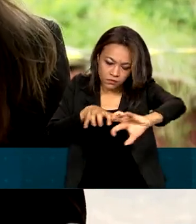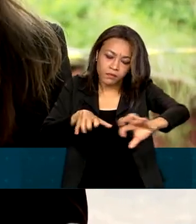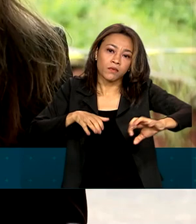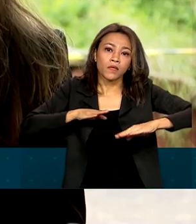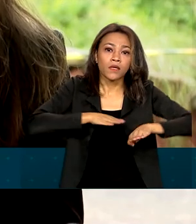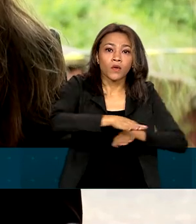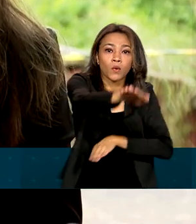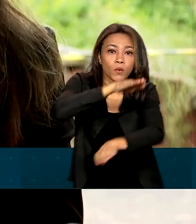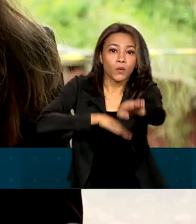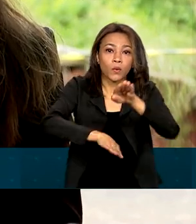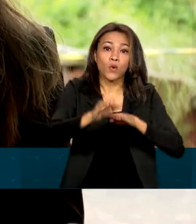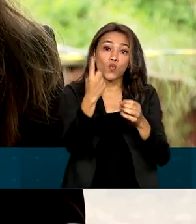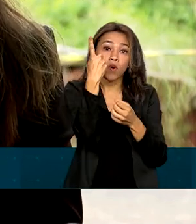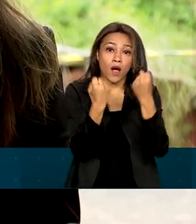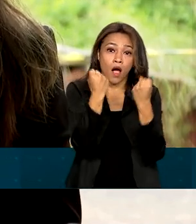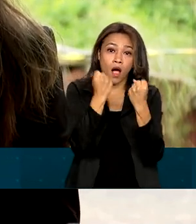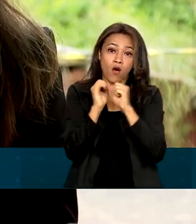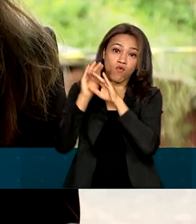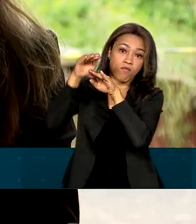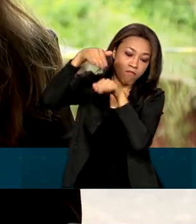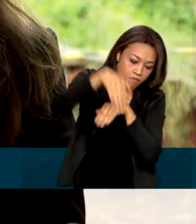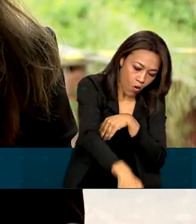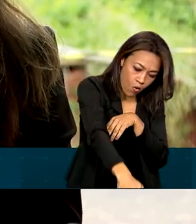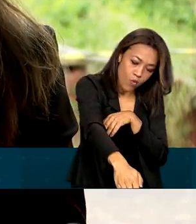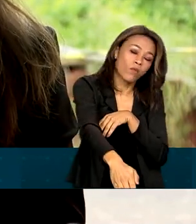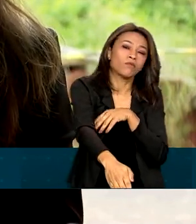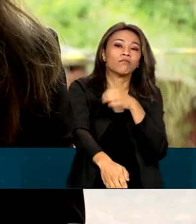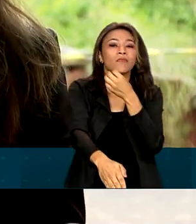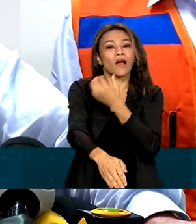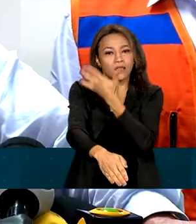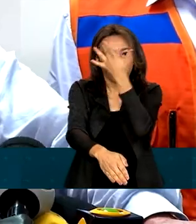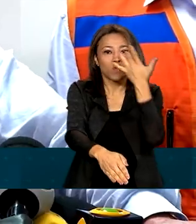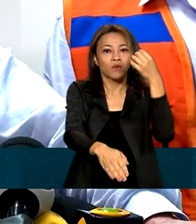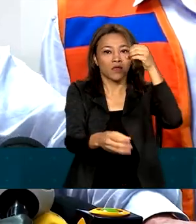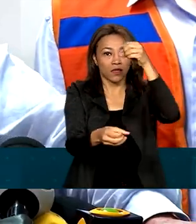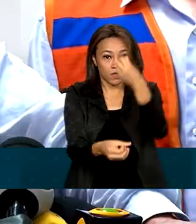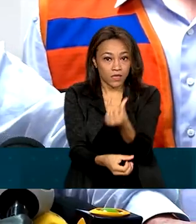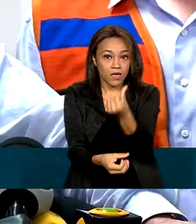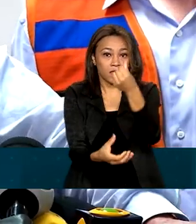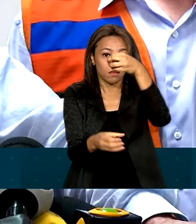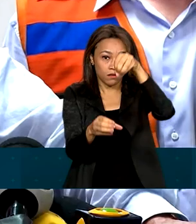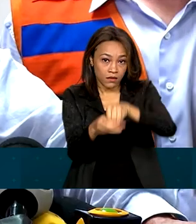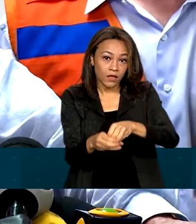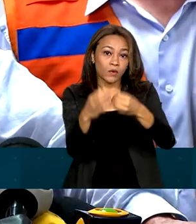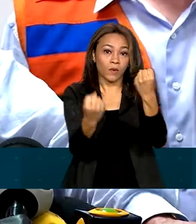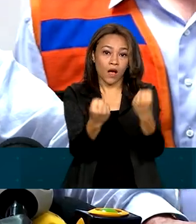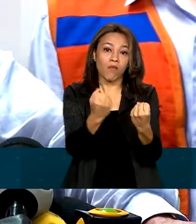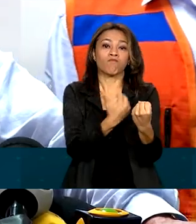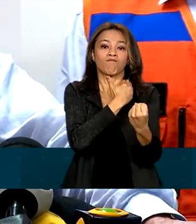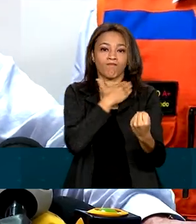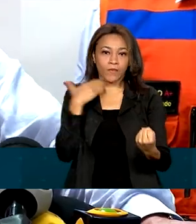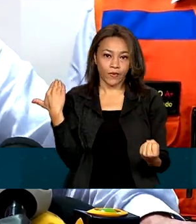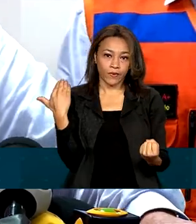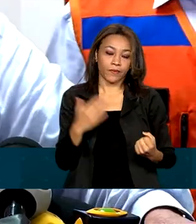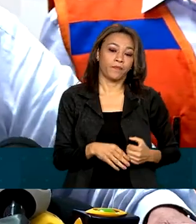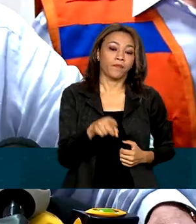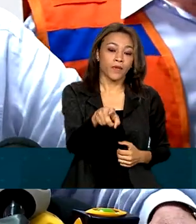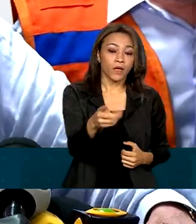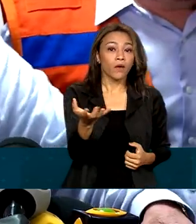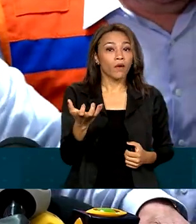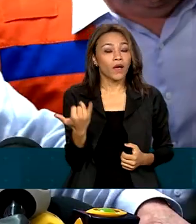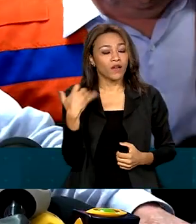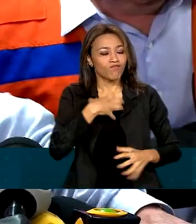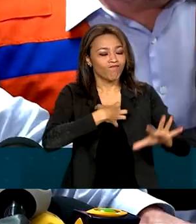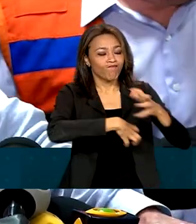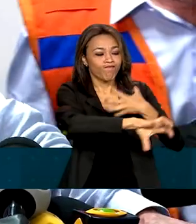e um carro foi levado. Todos os 6 ocupantes morreram. Eu queria prestar solidariedade ao companheiro Edinho e ao